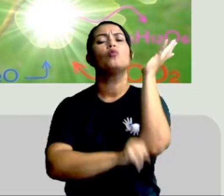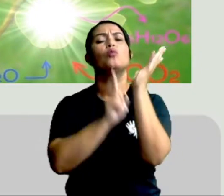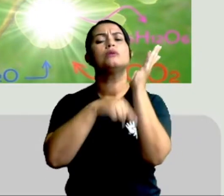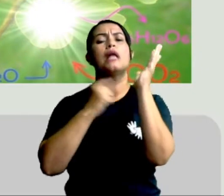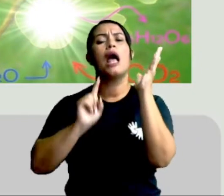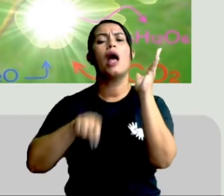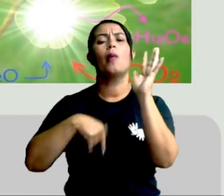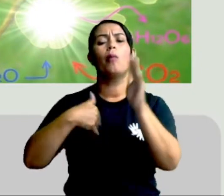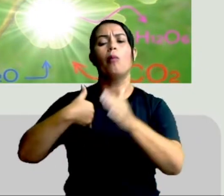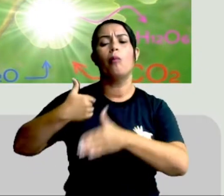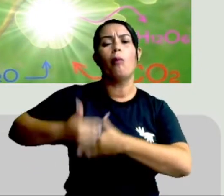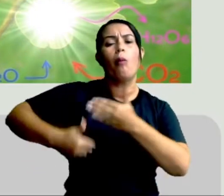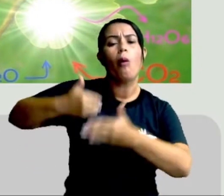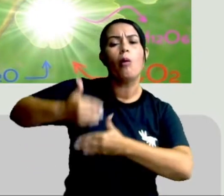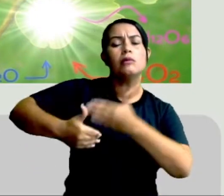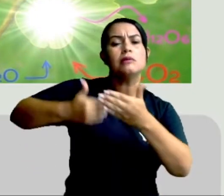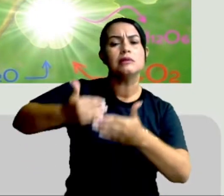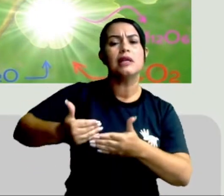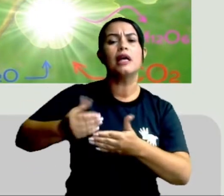um processo